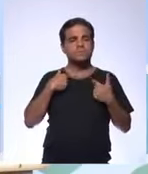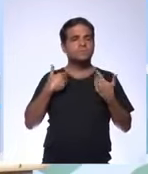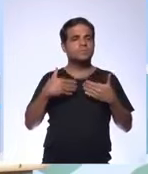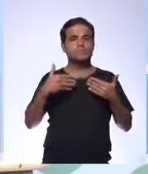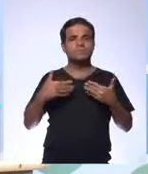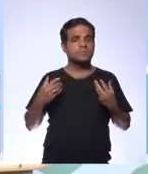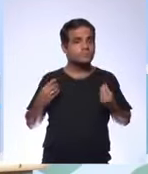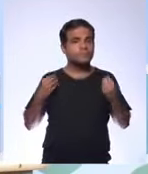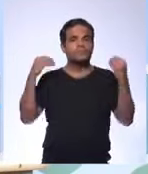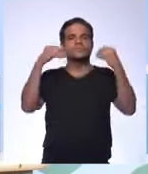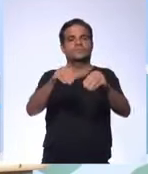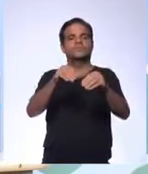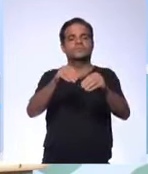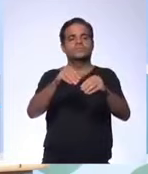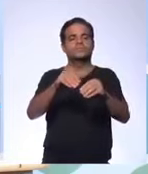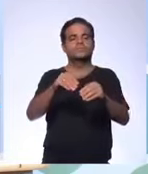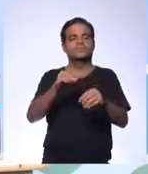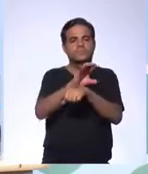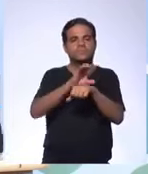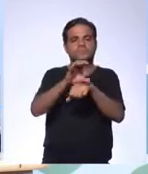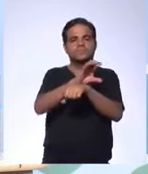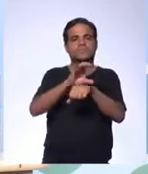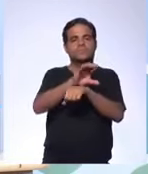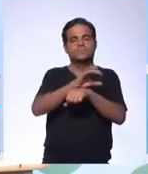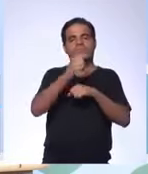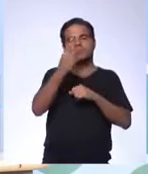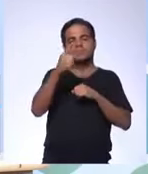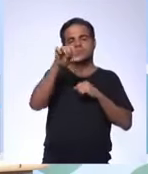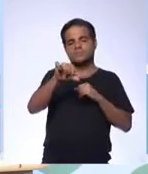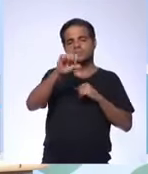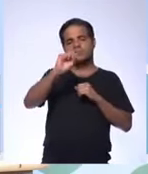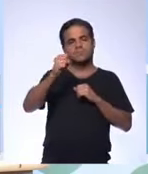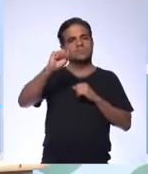aí inseridos na Constituição de